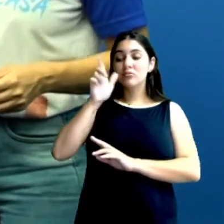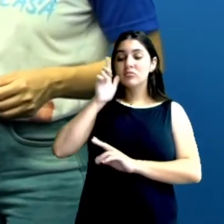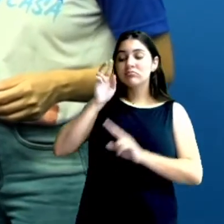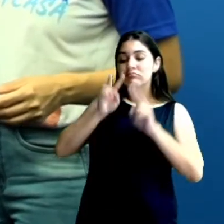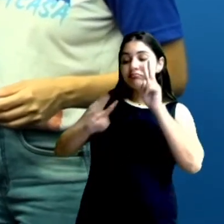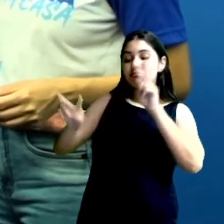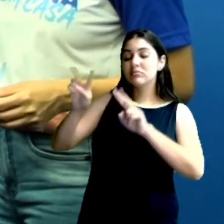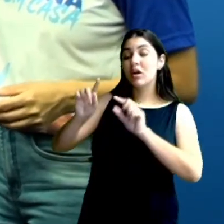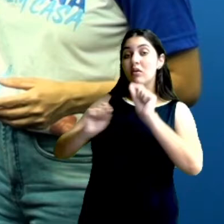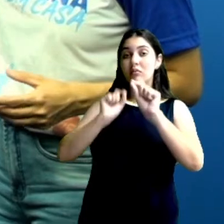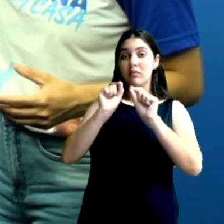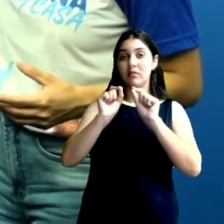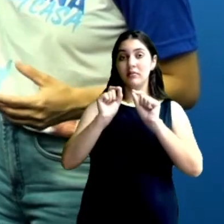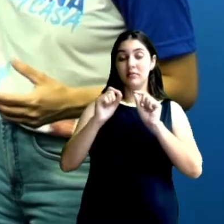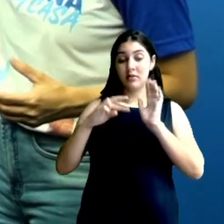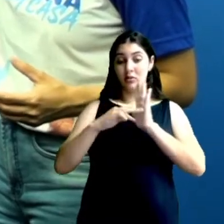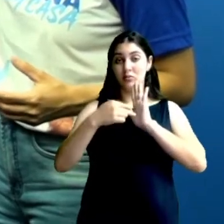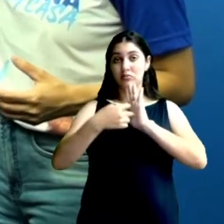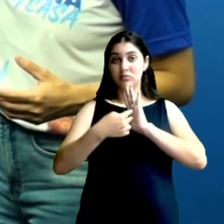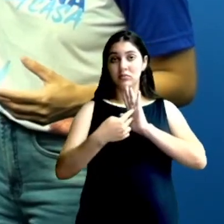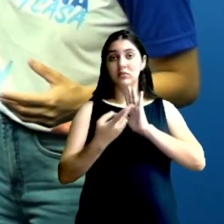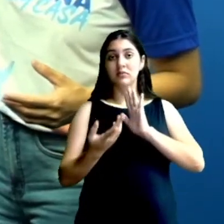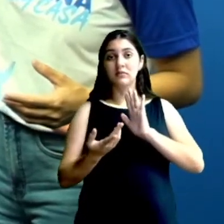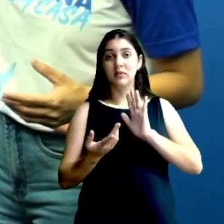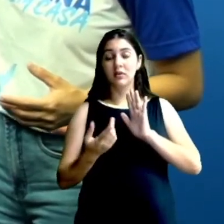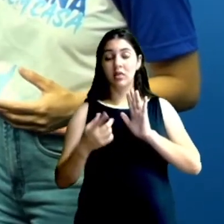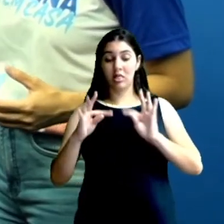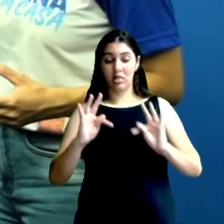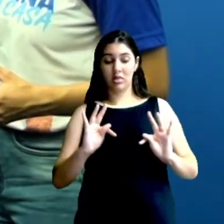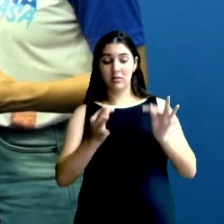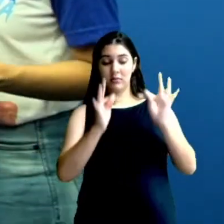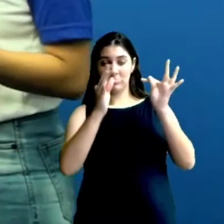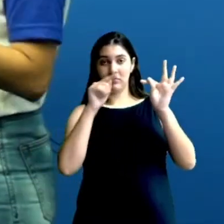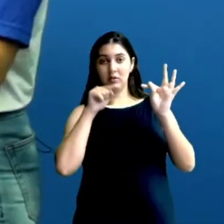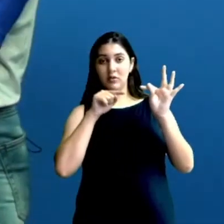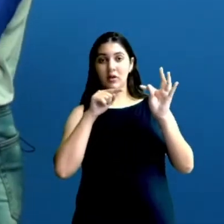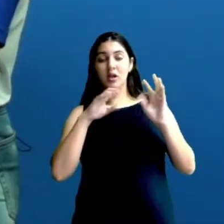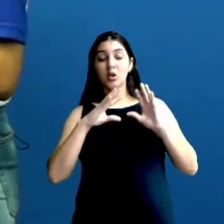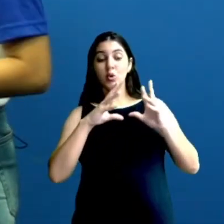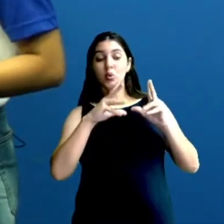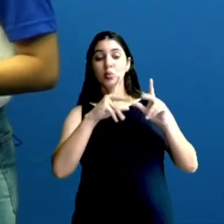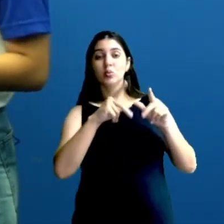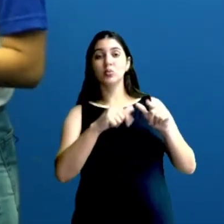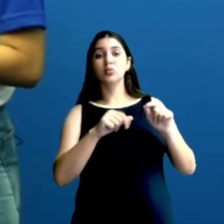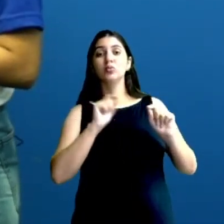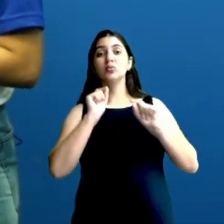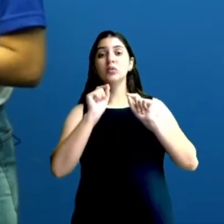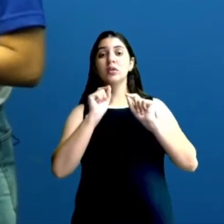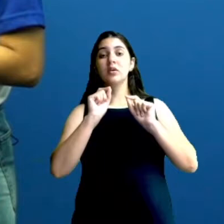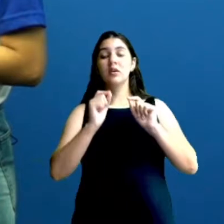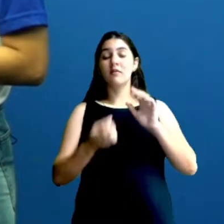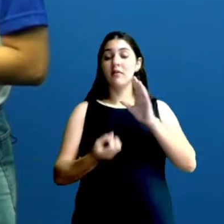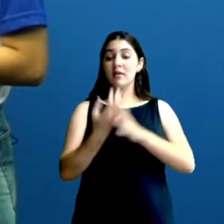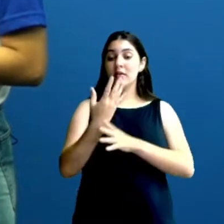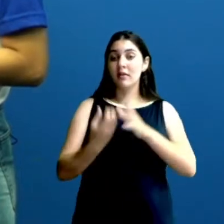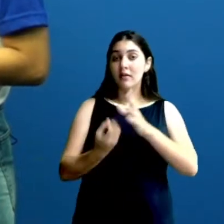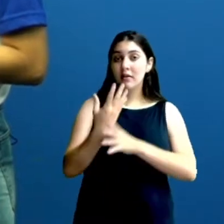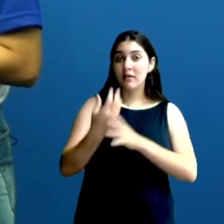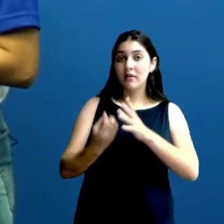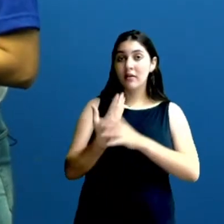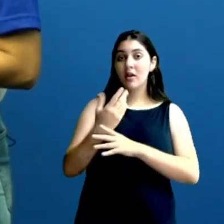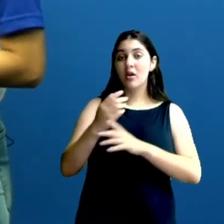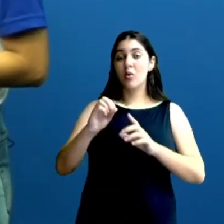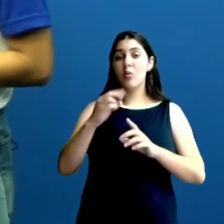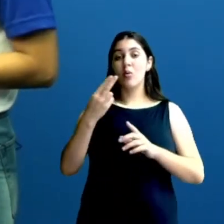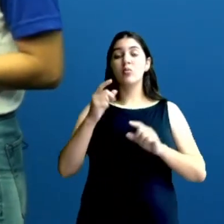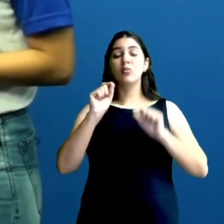visto que o significado de tecnologia é tudo aquilo que vai surgir ou aquelas ferramentas